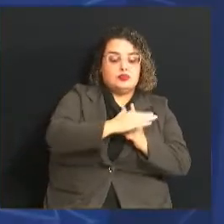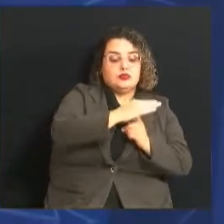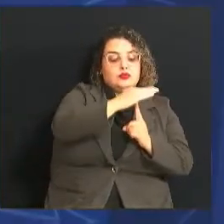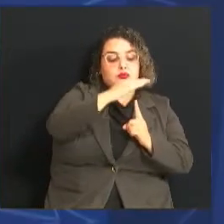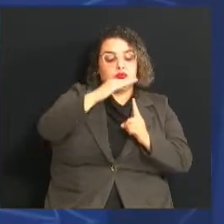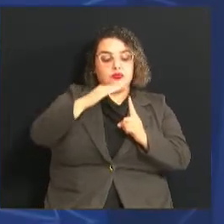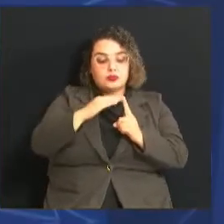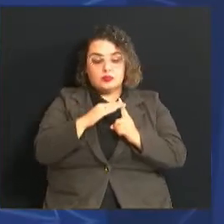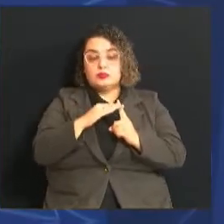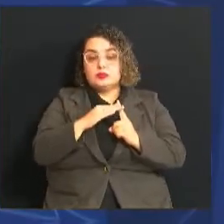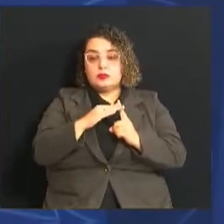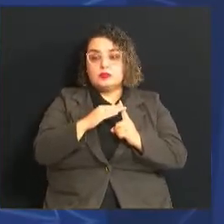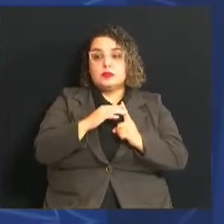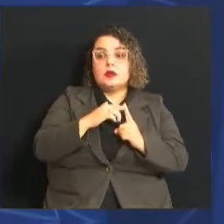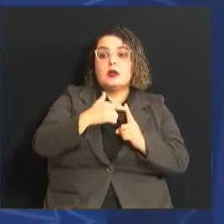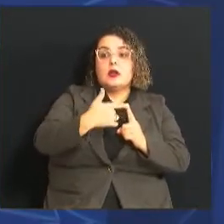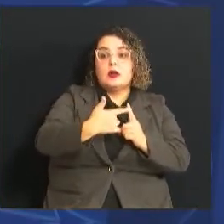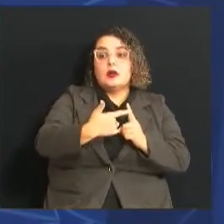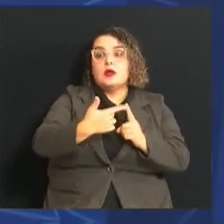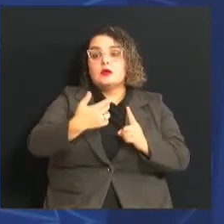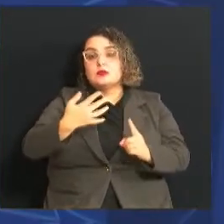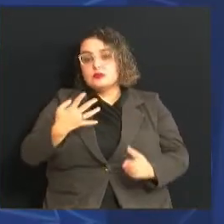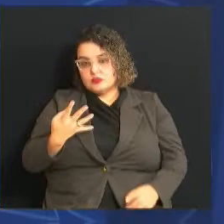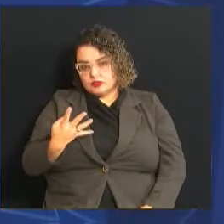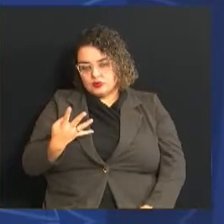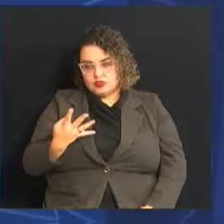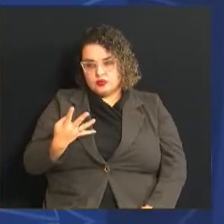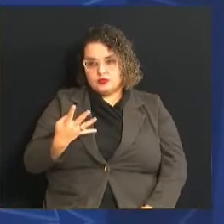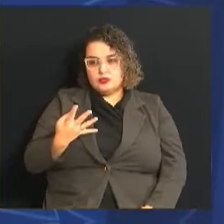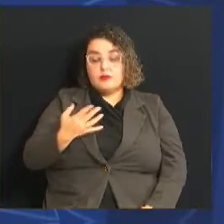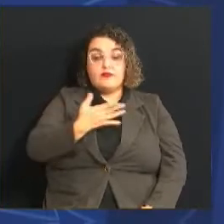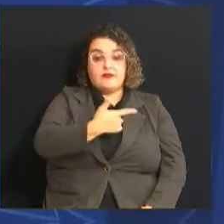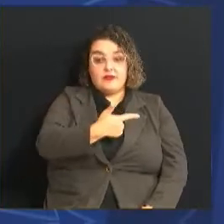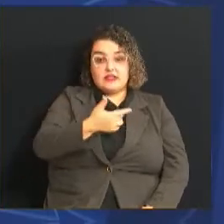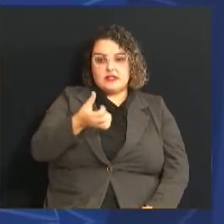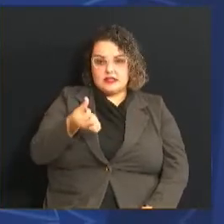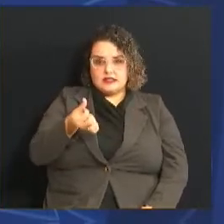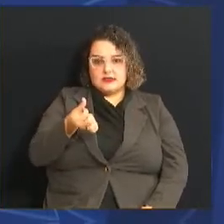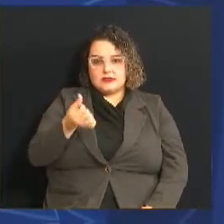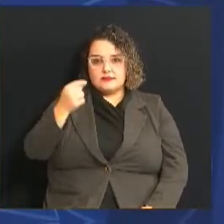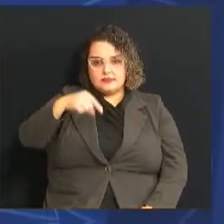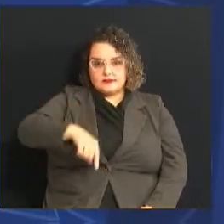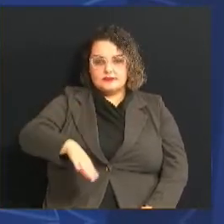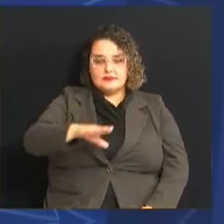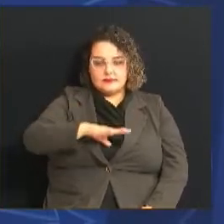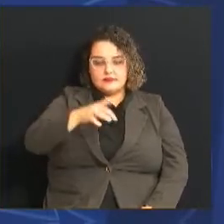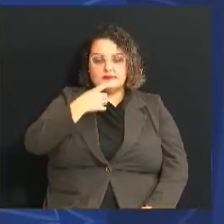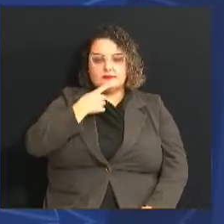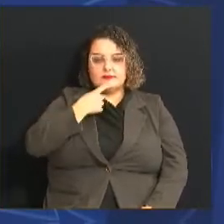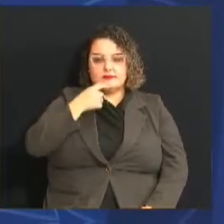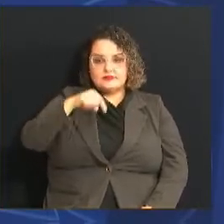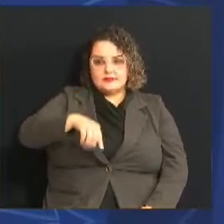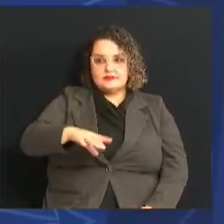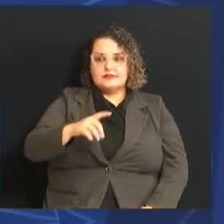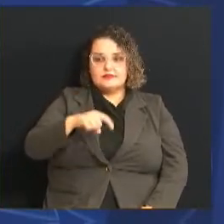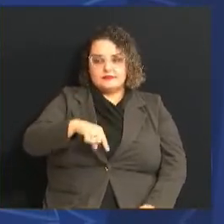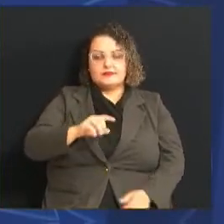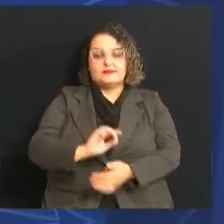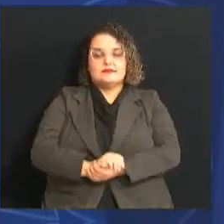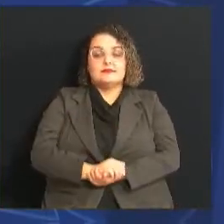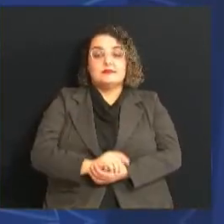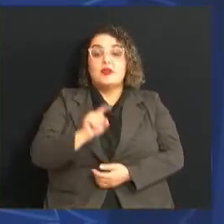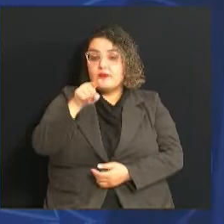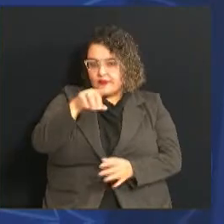temperatura sobe, podendo chegar, então, aos 26 graus aqui na cidade de Campinas. Você que está